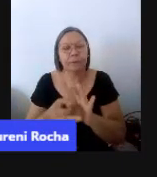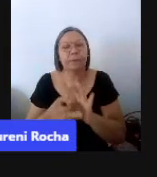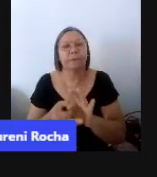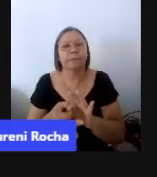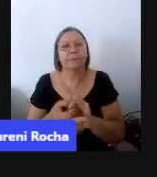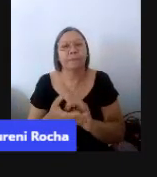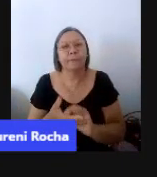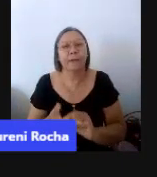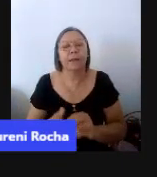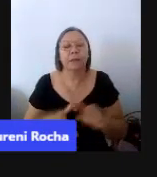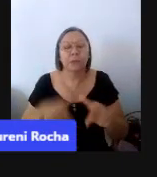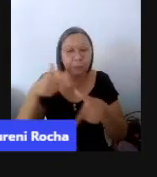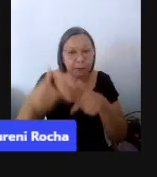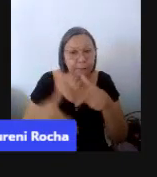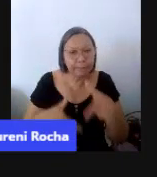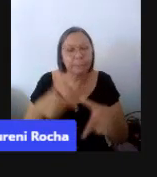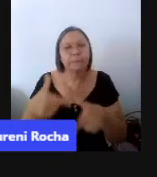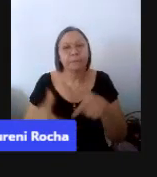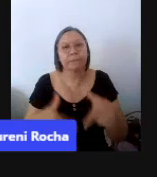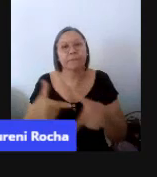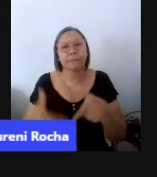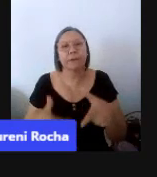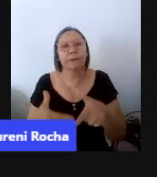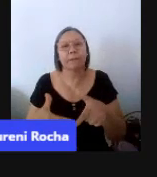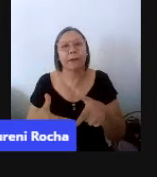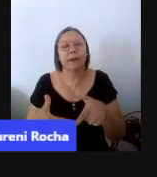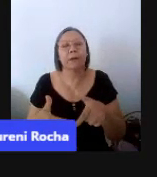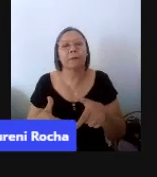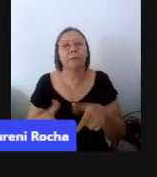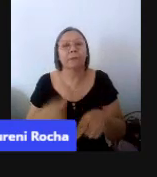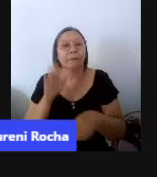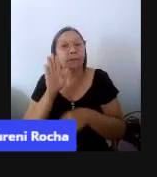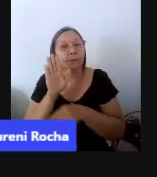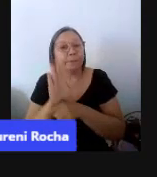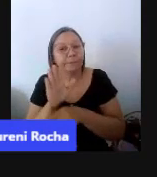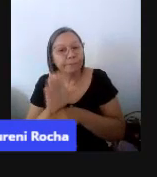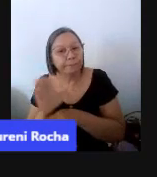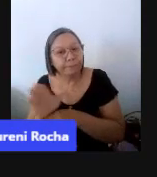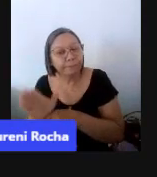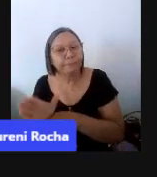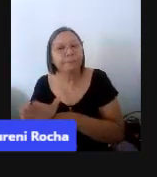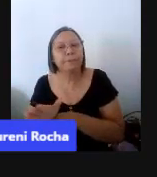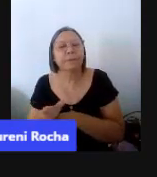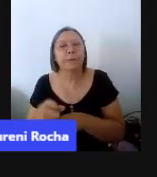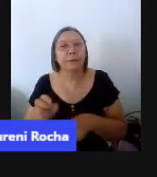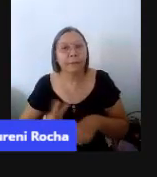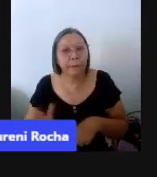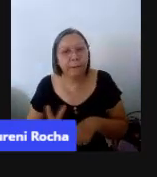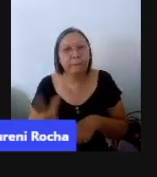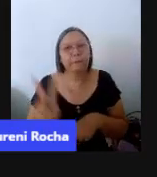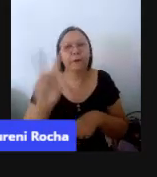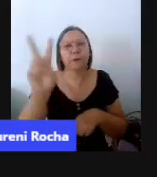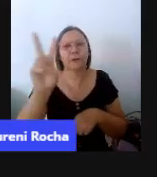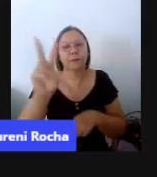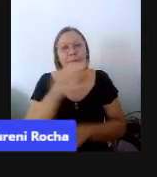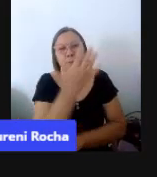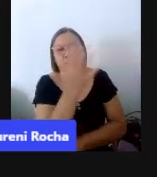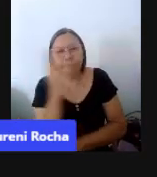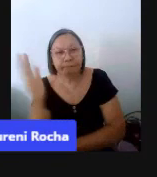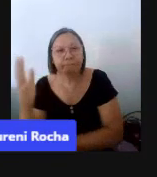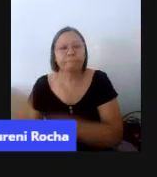o nosso trabalho, né, em prol da conservação da biodiversidade, da valorização da fauna nativa.